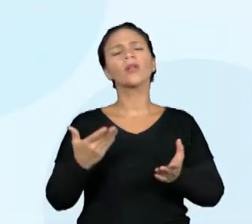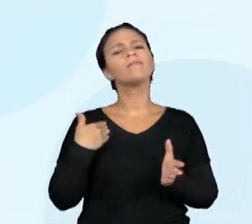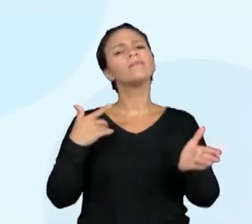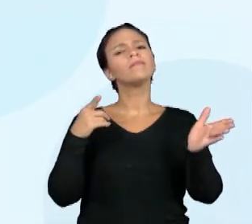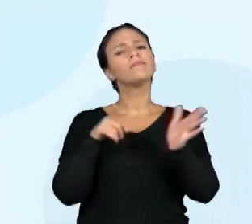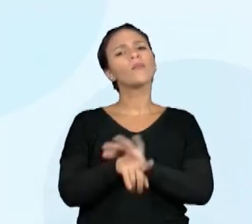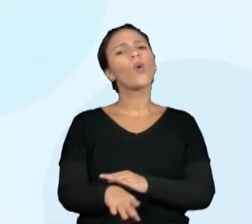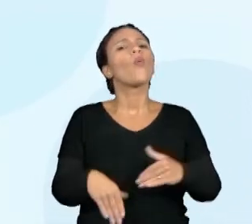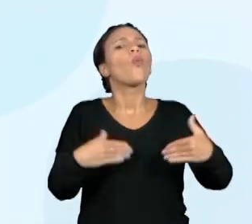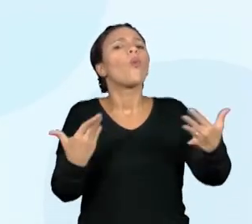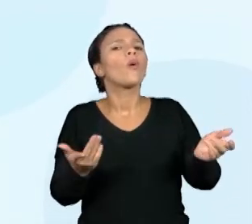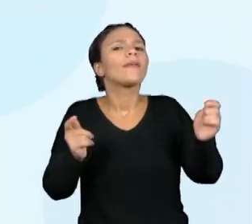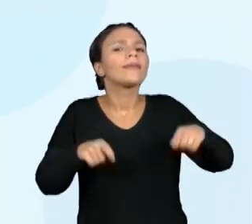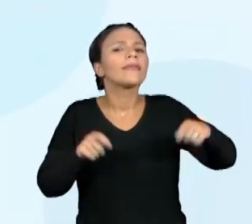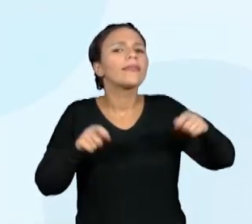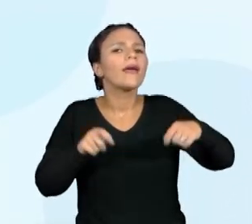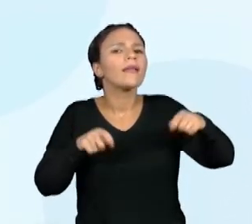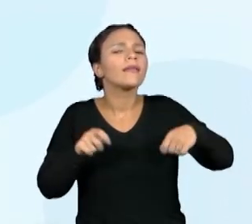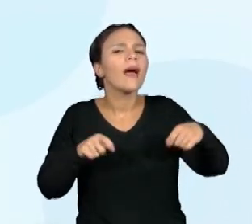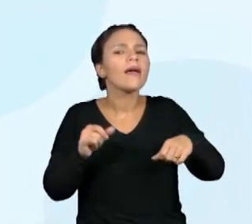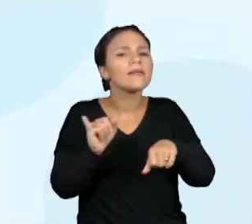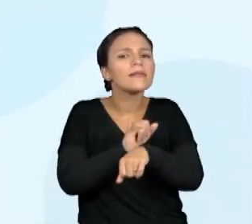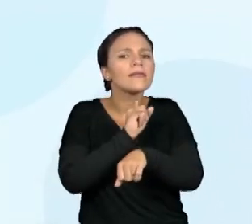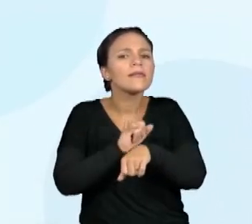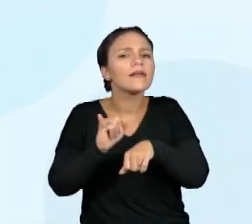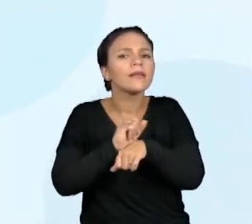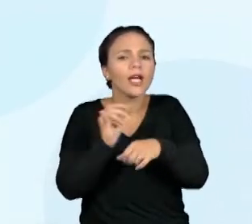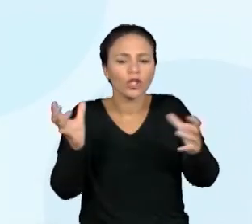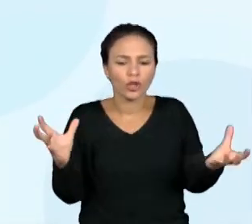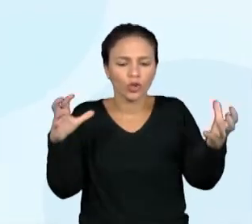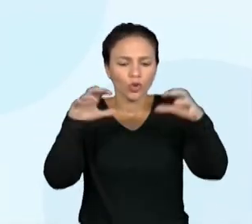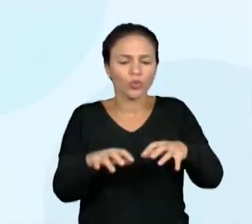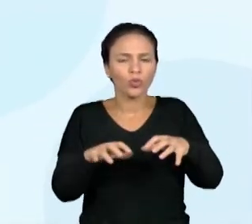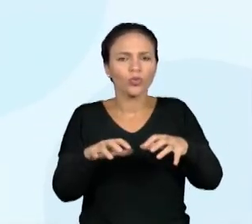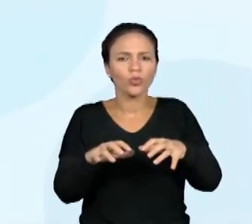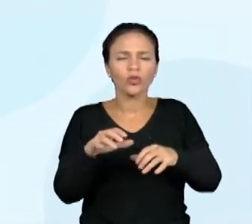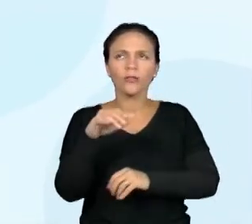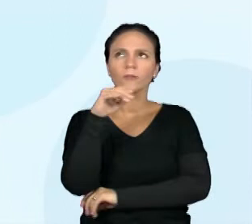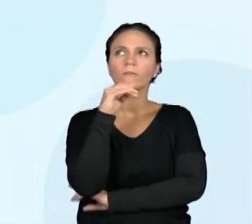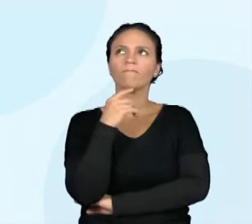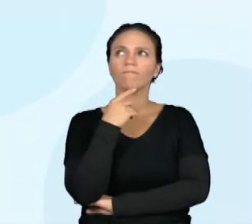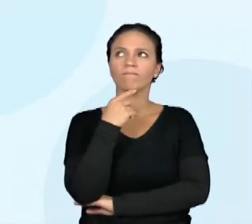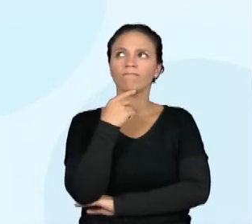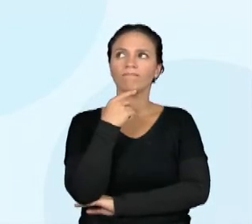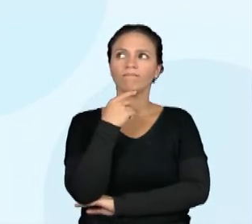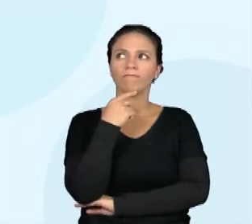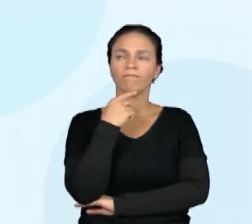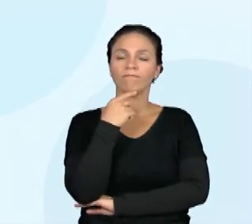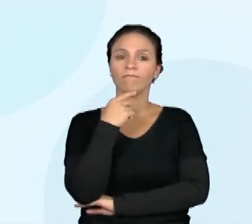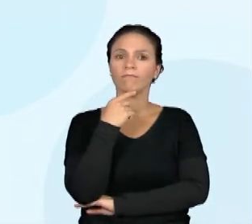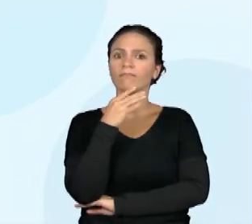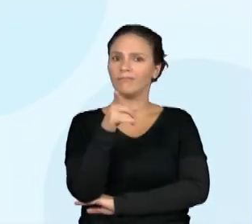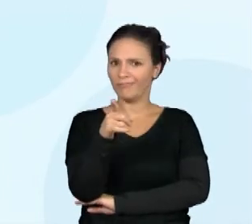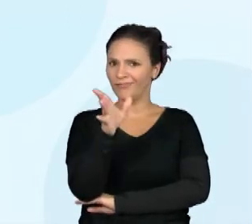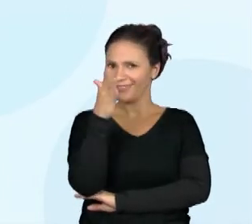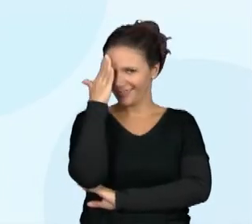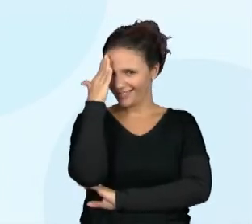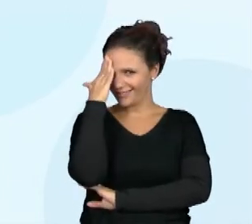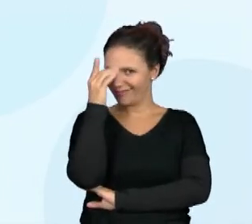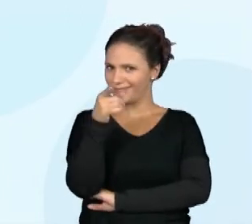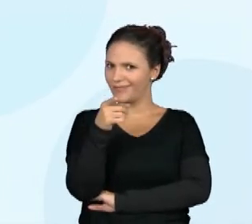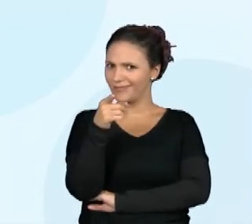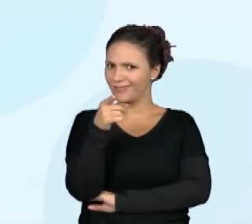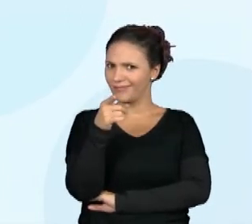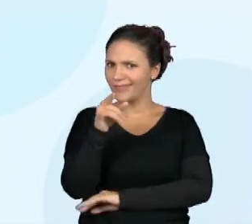posso utilizar para juntar 37 e 48? Eu tenho certeza que vocês